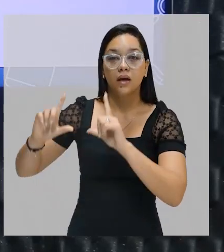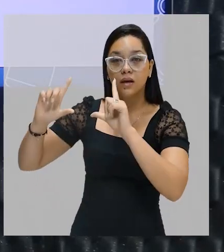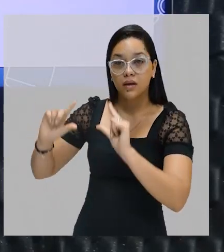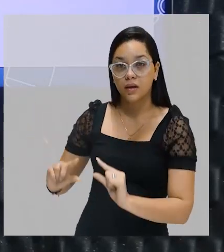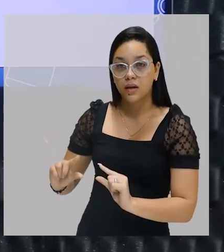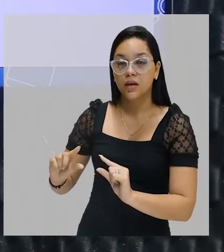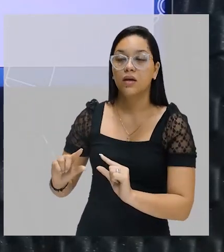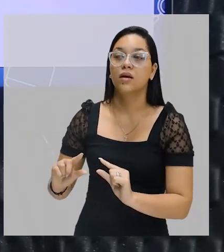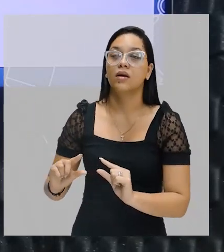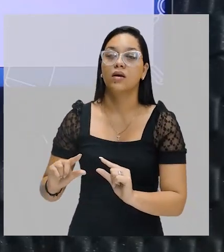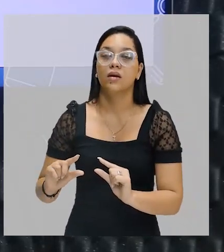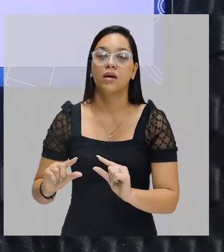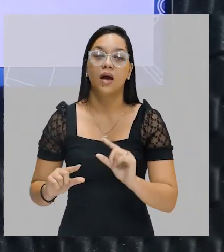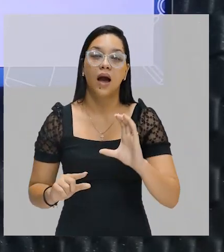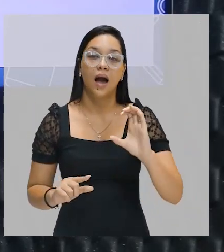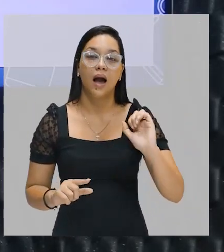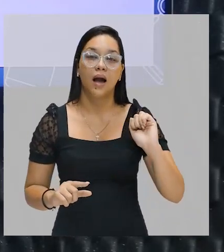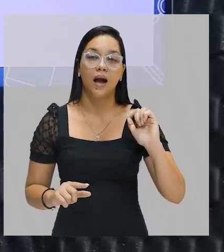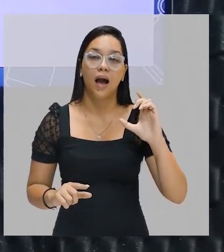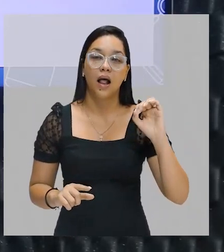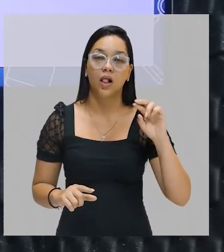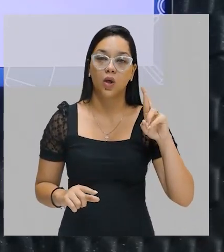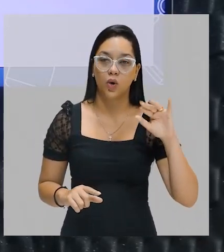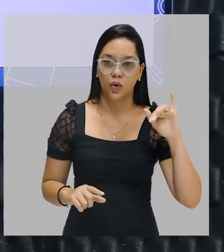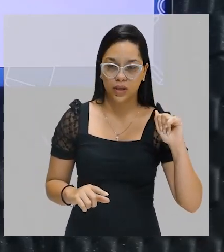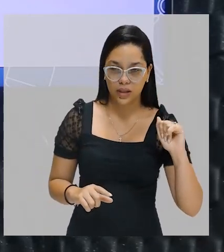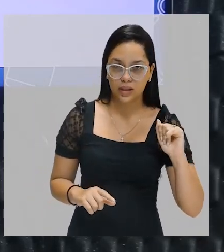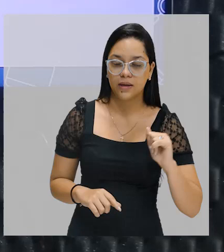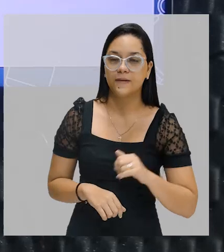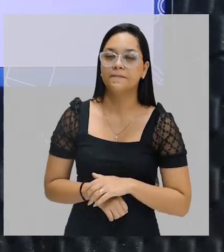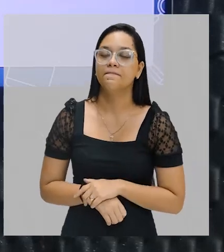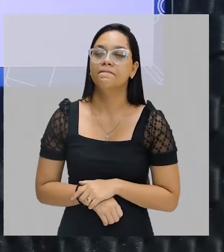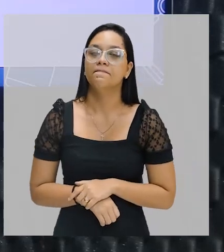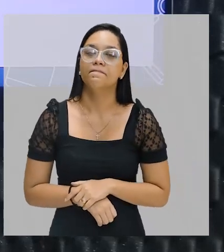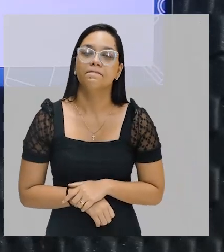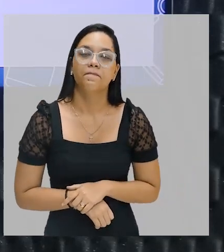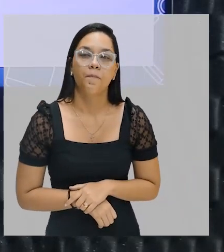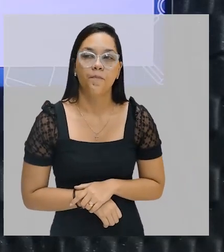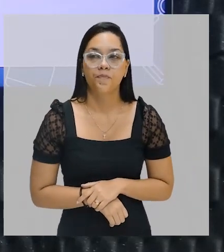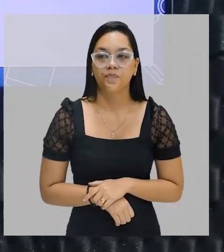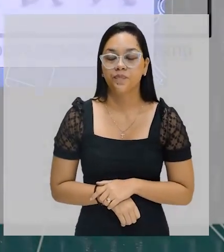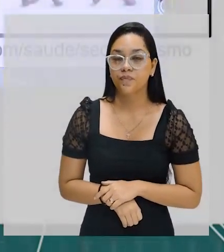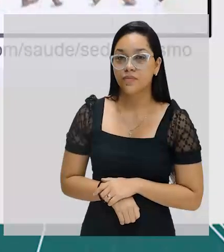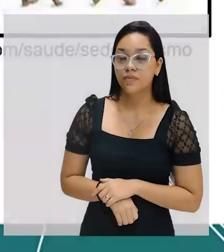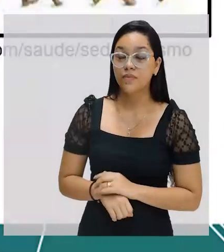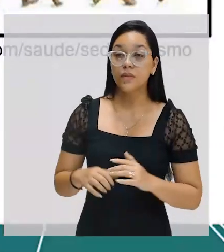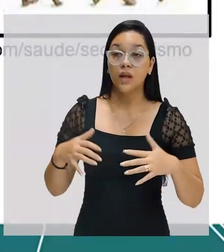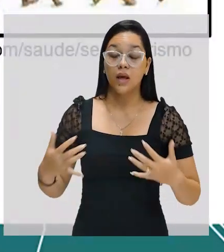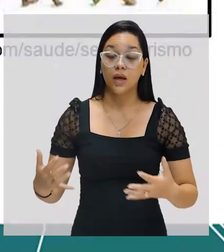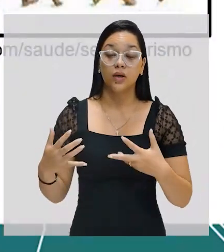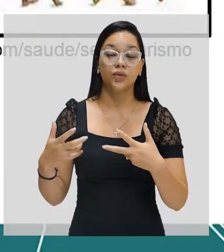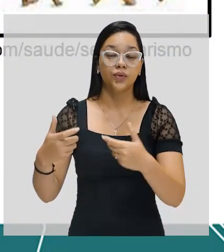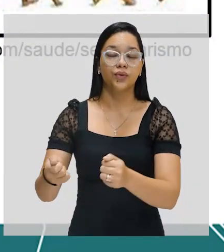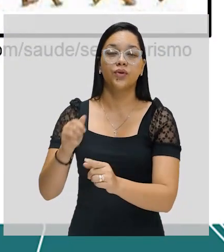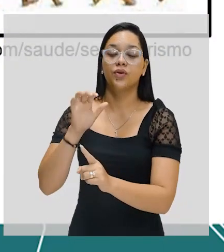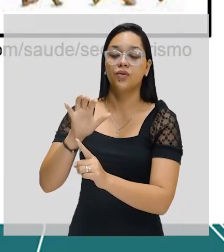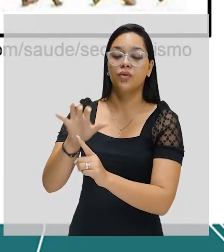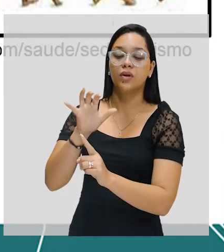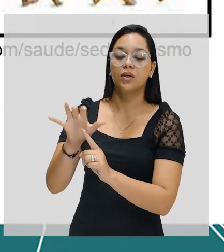seu gasto calórico, o seu gasto energético. E isso tudo vai